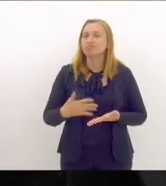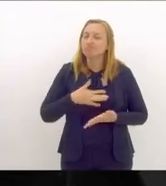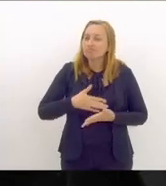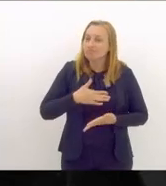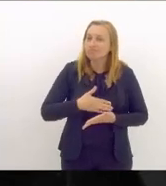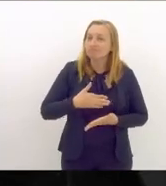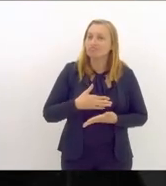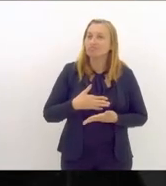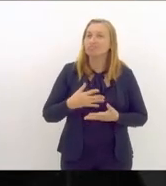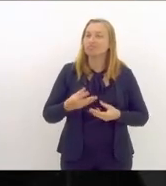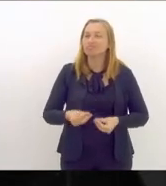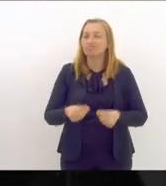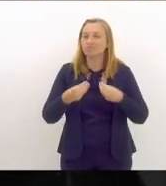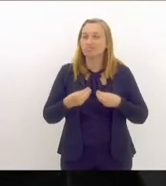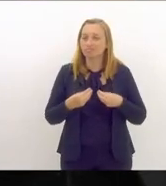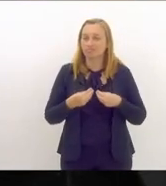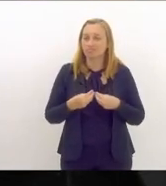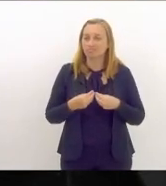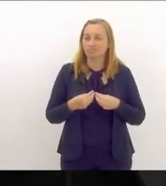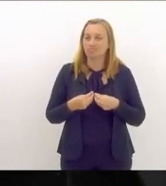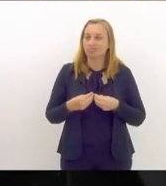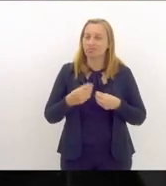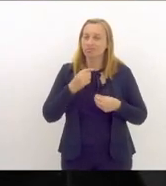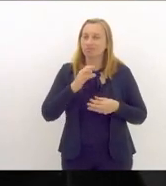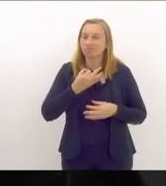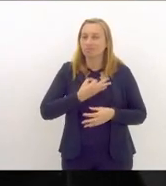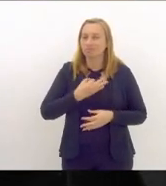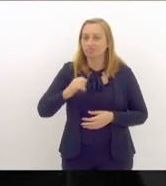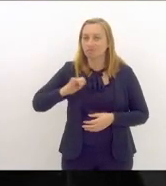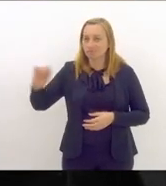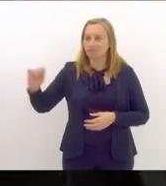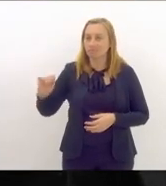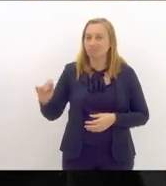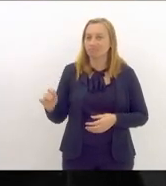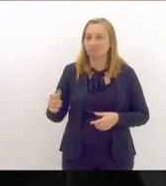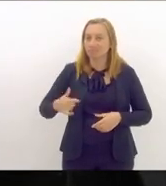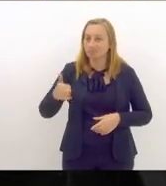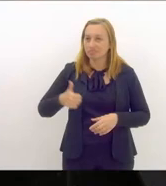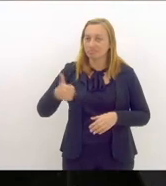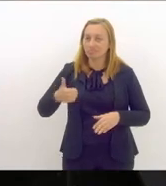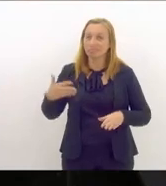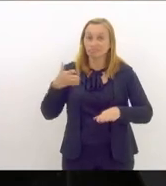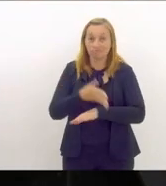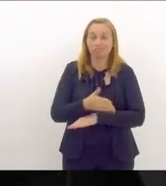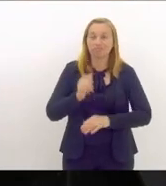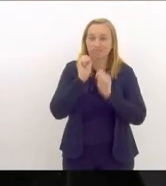gostei dessa entrega ter sido feita aqui, porque essa é a primeira vez que eu estou entrando aqui na Alerj.